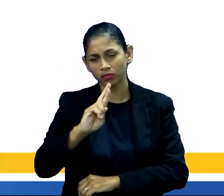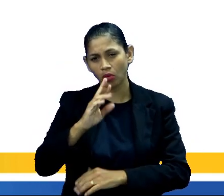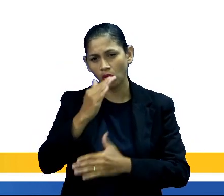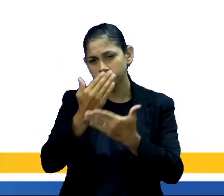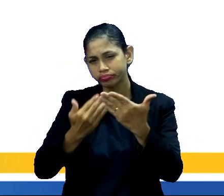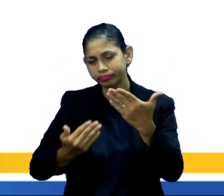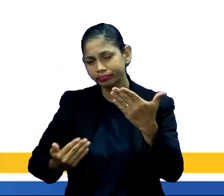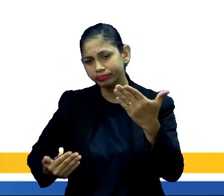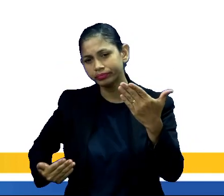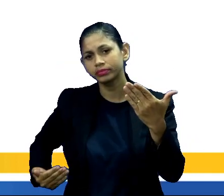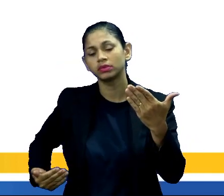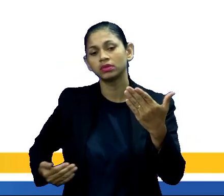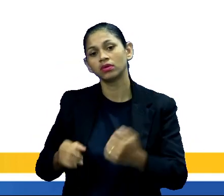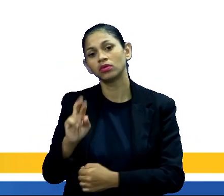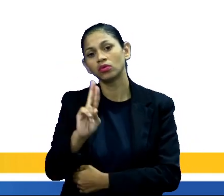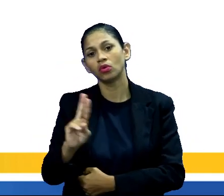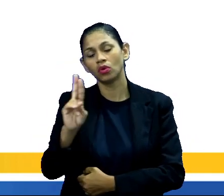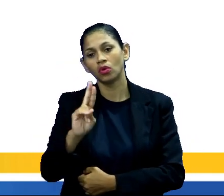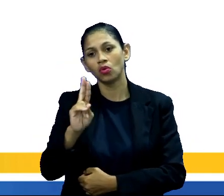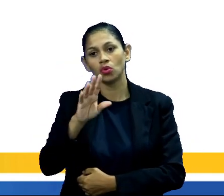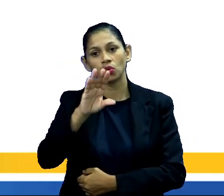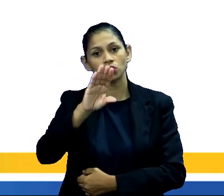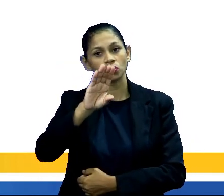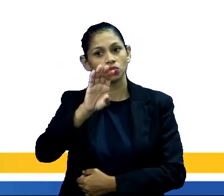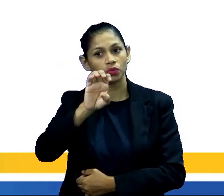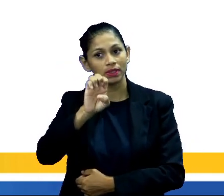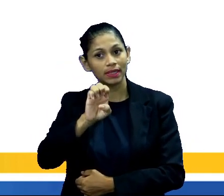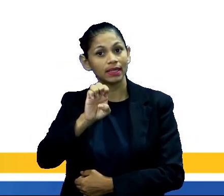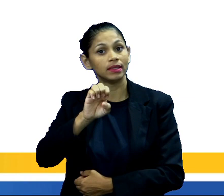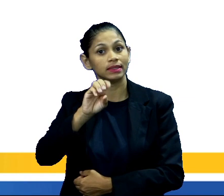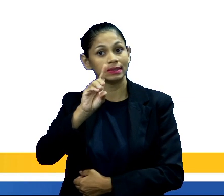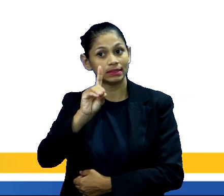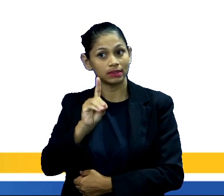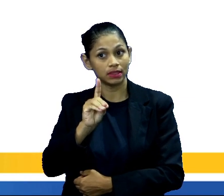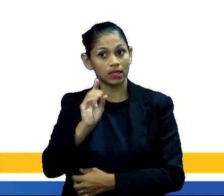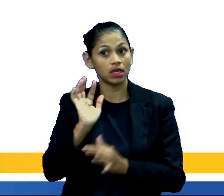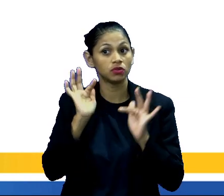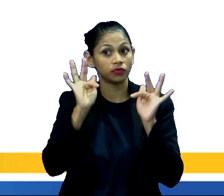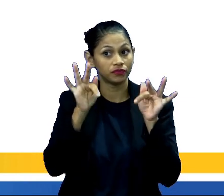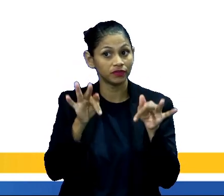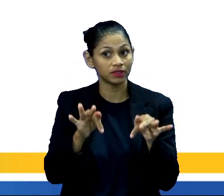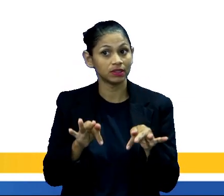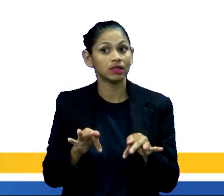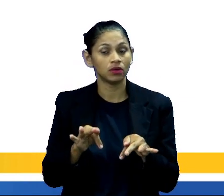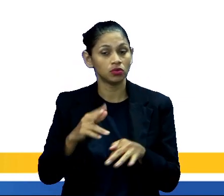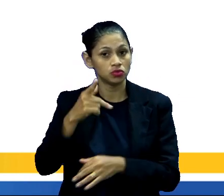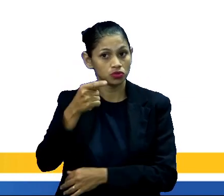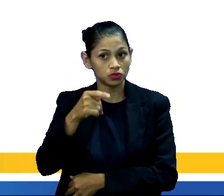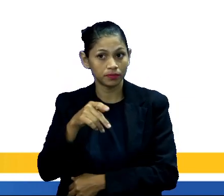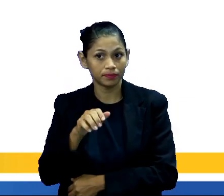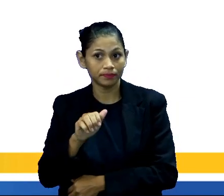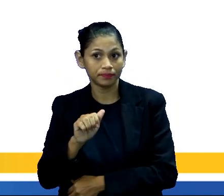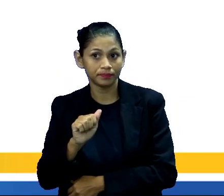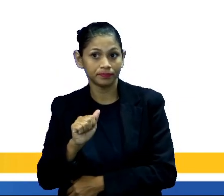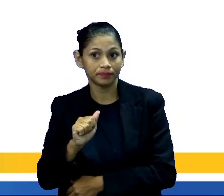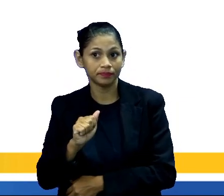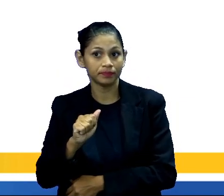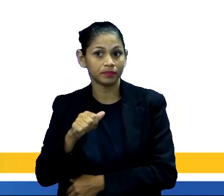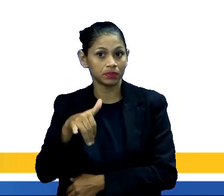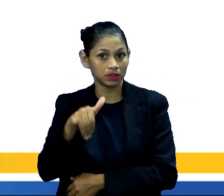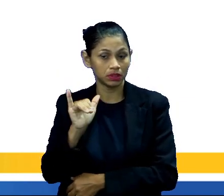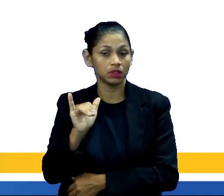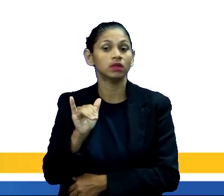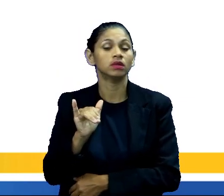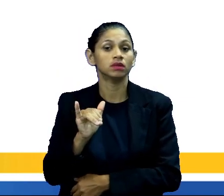longa, você vai utilizar o ed no final de played, já que ele é um verbo regular, E